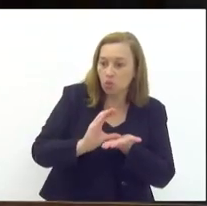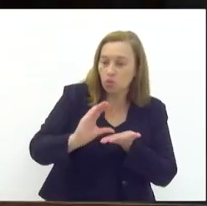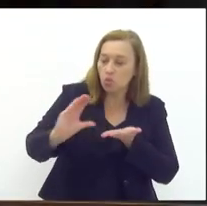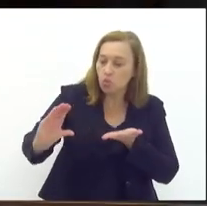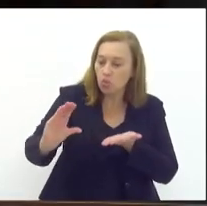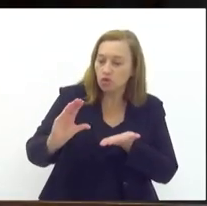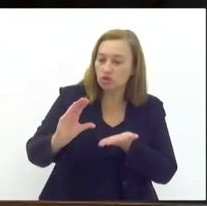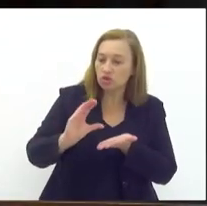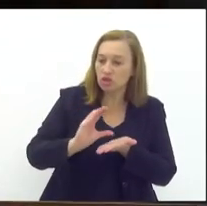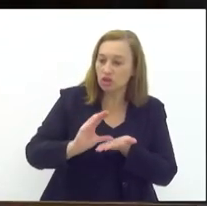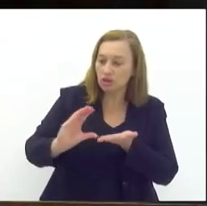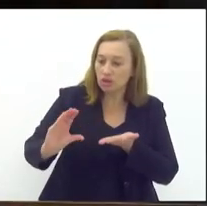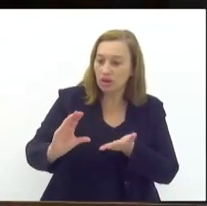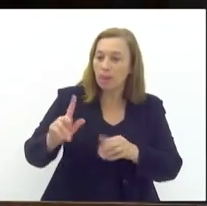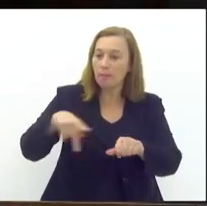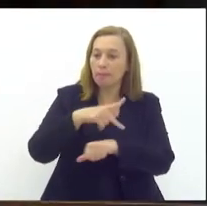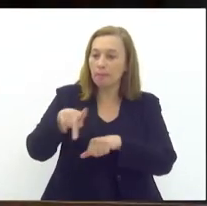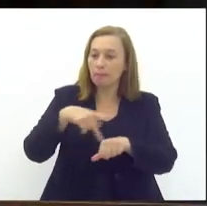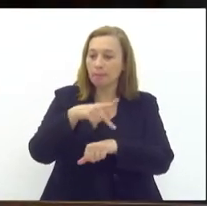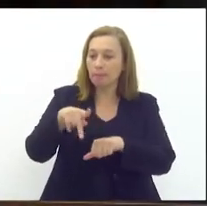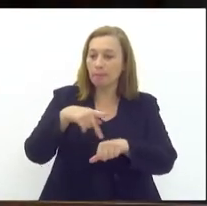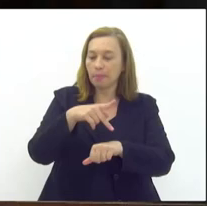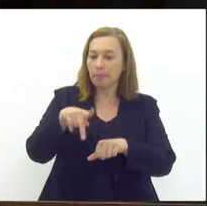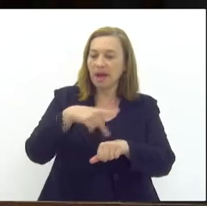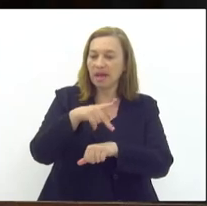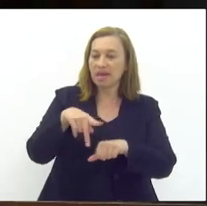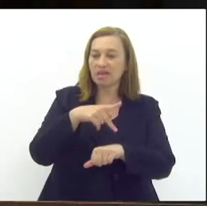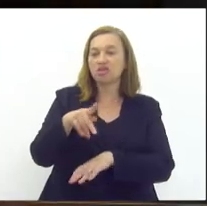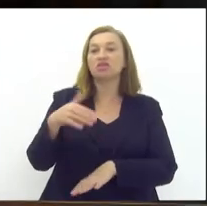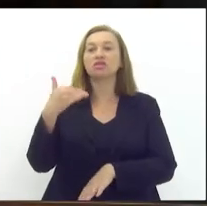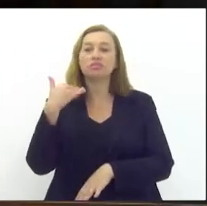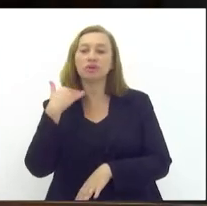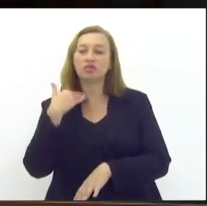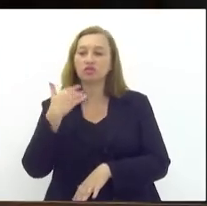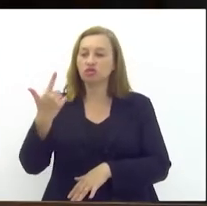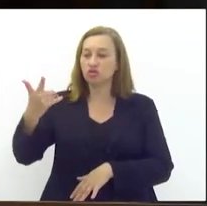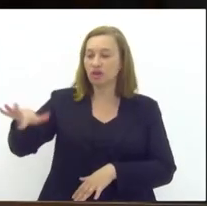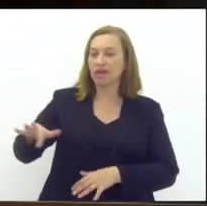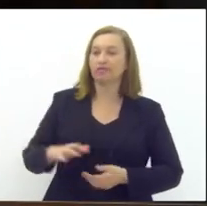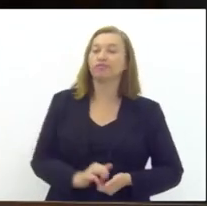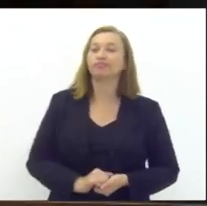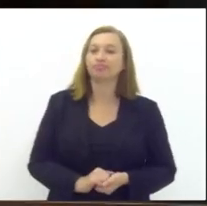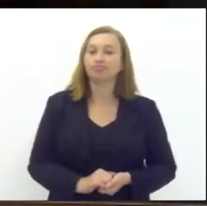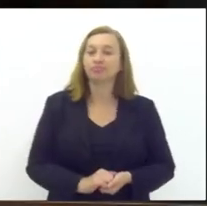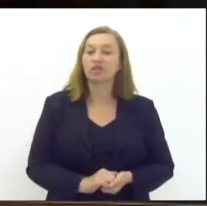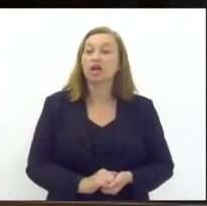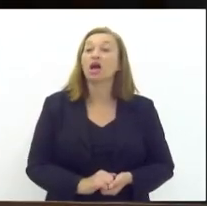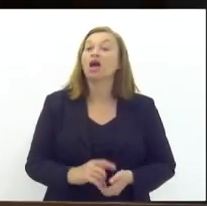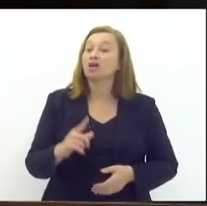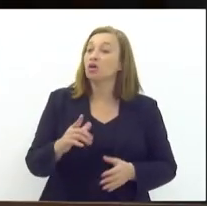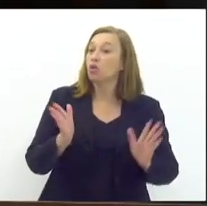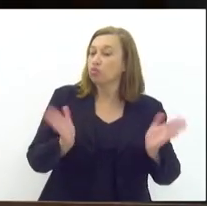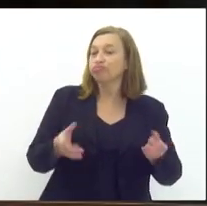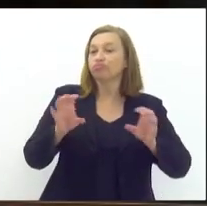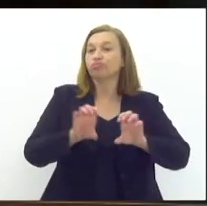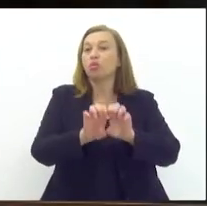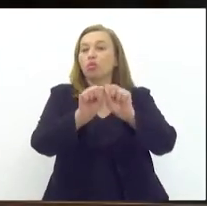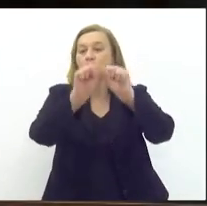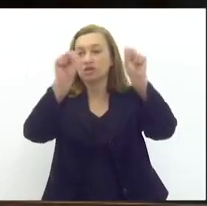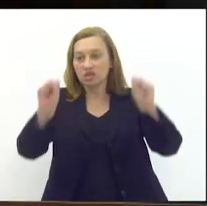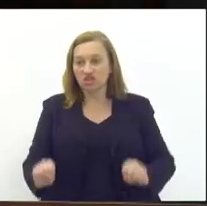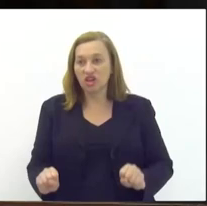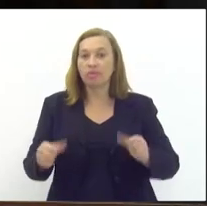abordado como o mundo vem falando então a reforma tributária passa margem de todas essas considerações ou a gente tem um sistema complexo recessivo